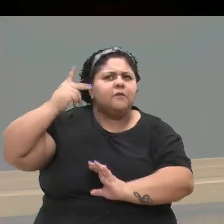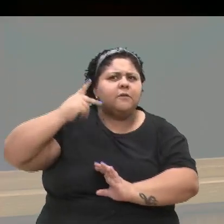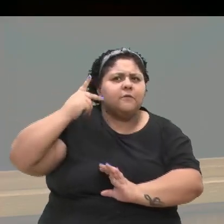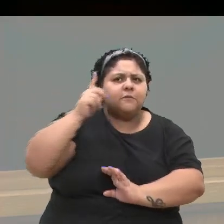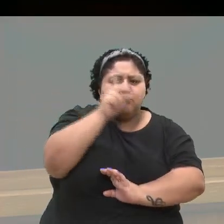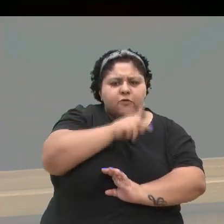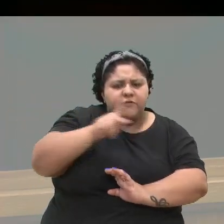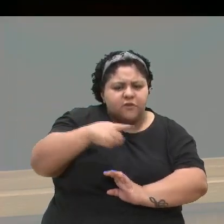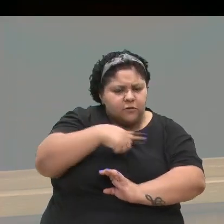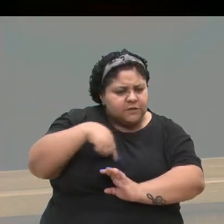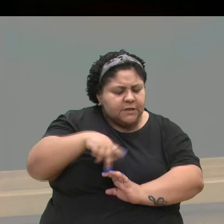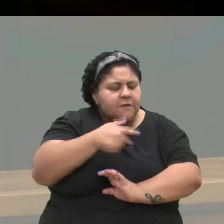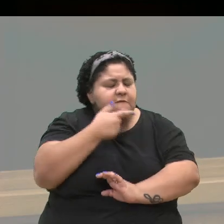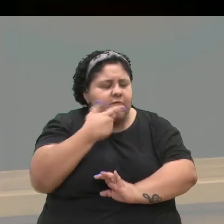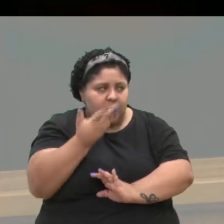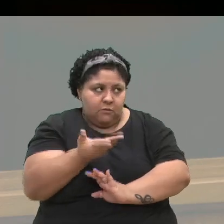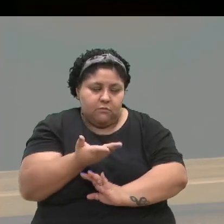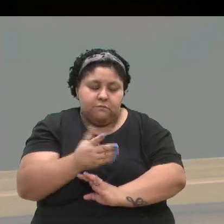Zanquim fala.